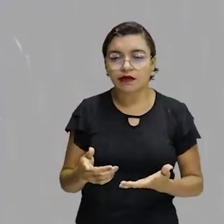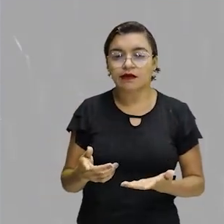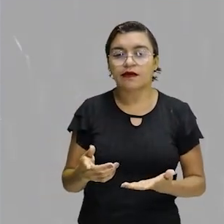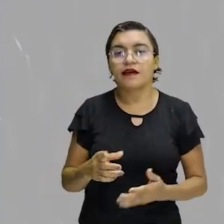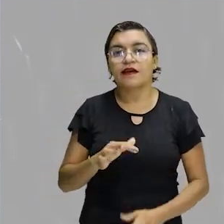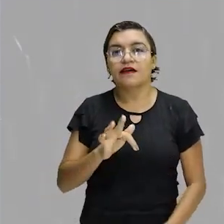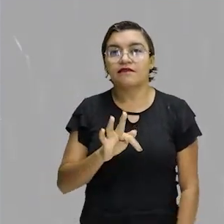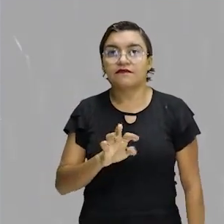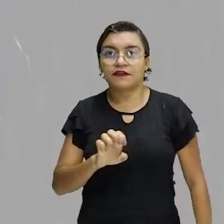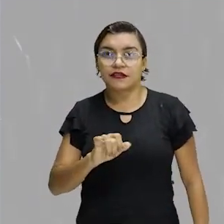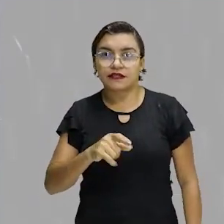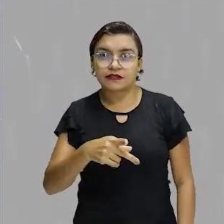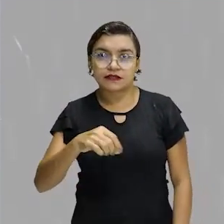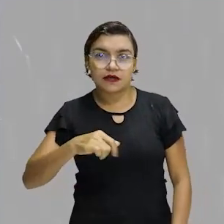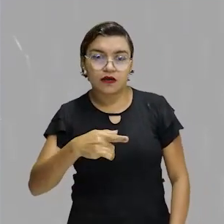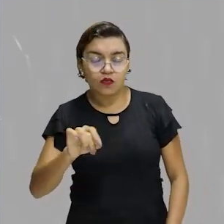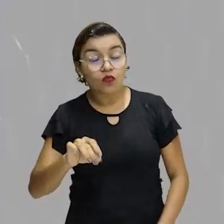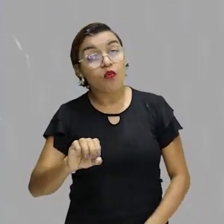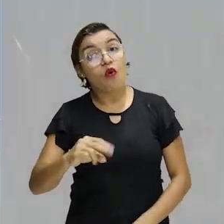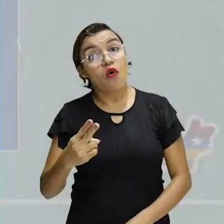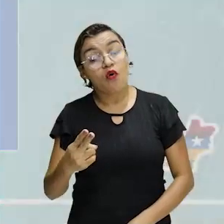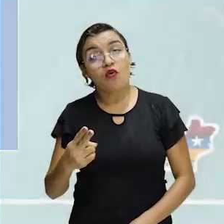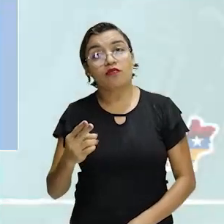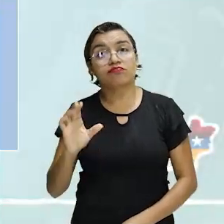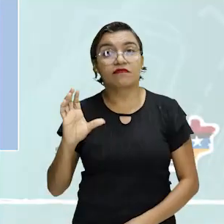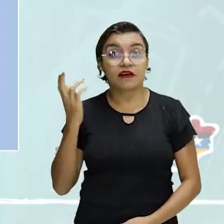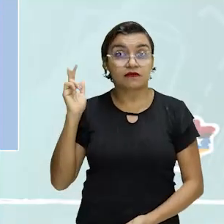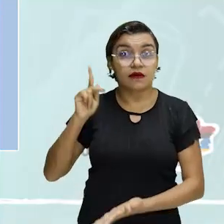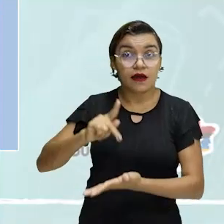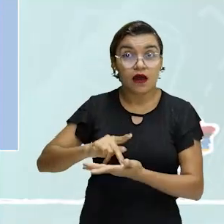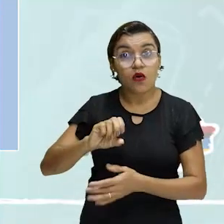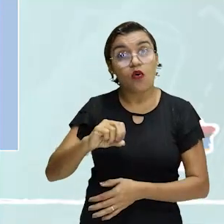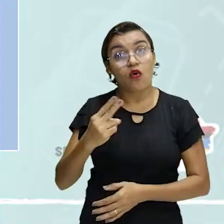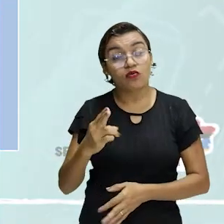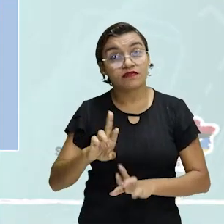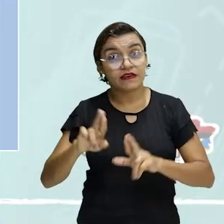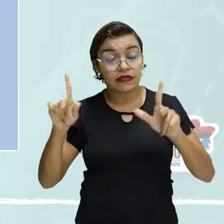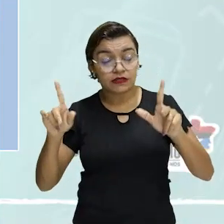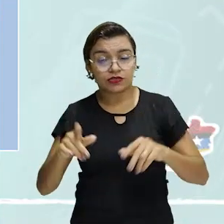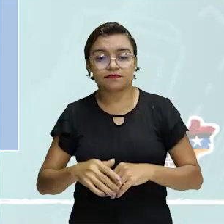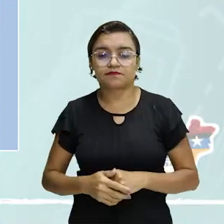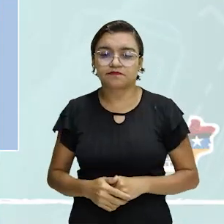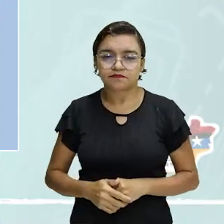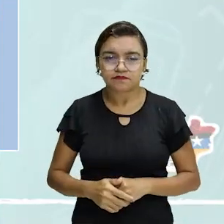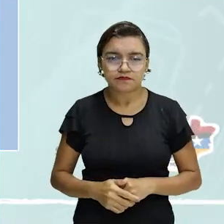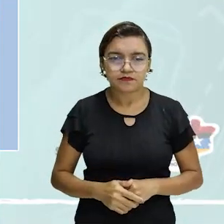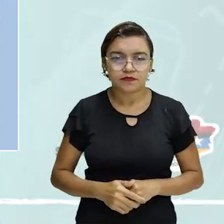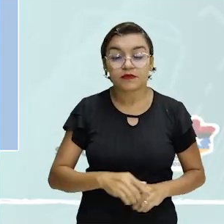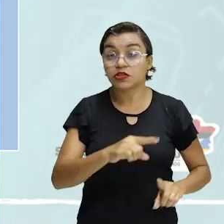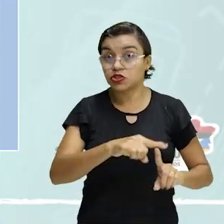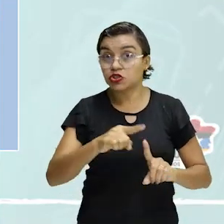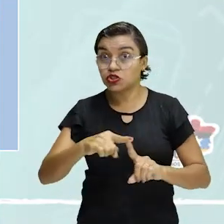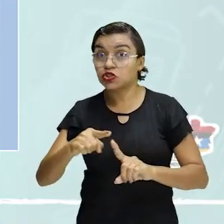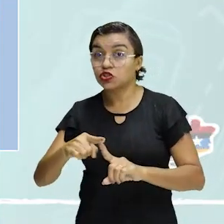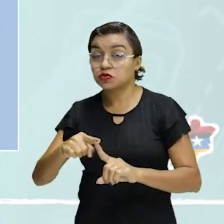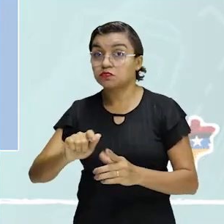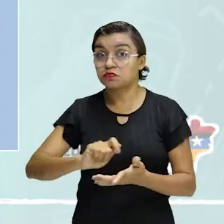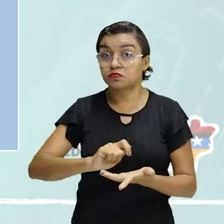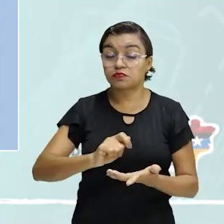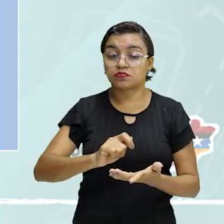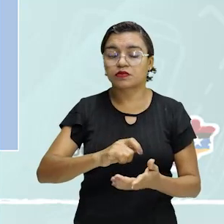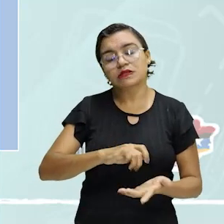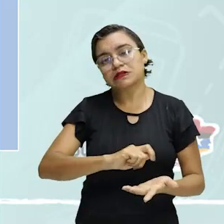ser baseados em fatos ou apenas na imaginação do autor. Quando a gente fala da tipologia textual, e aí nós